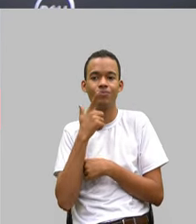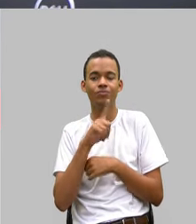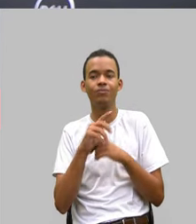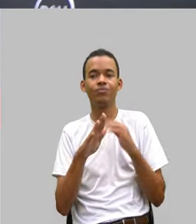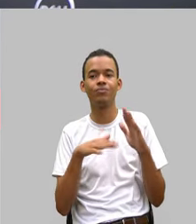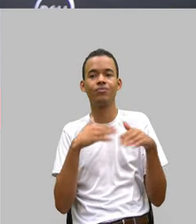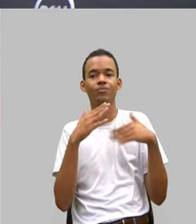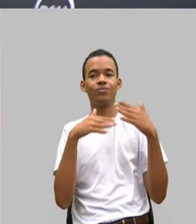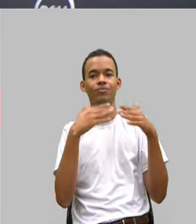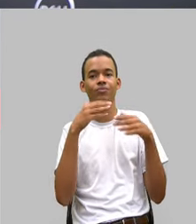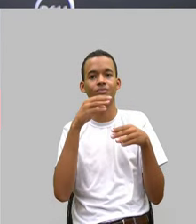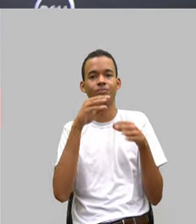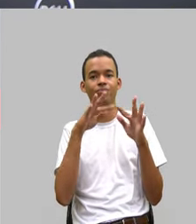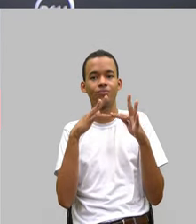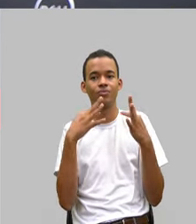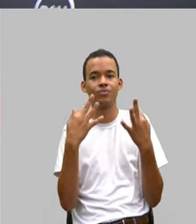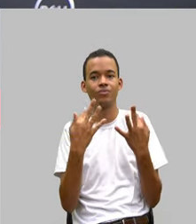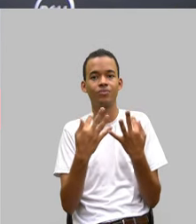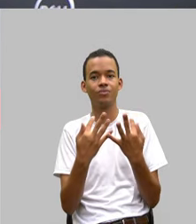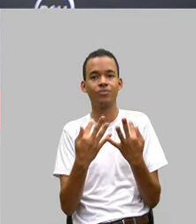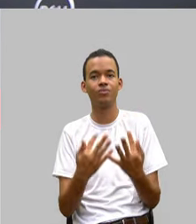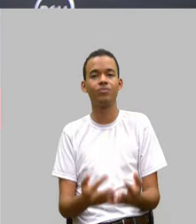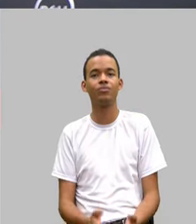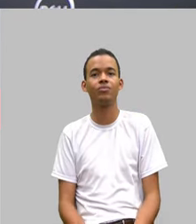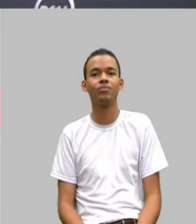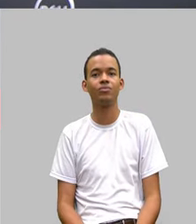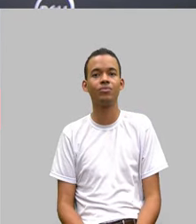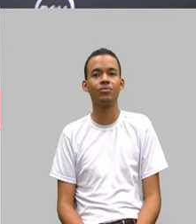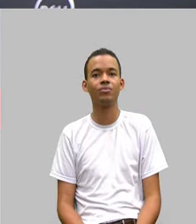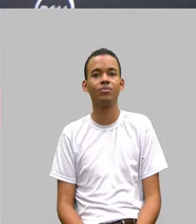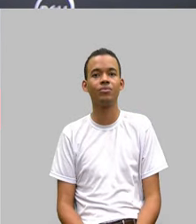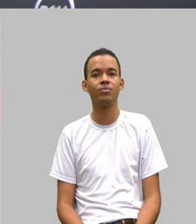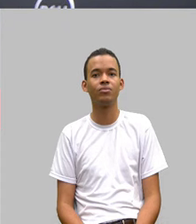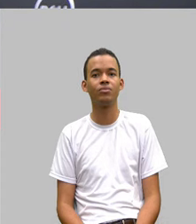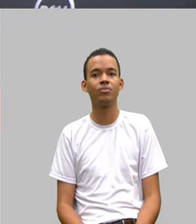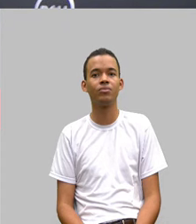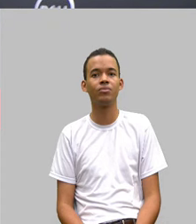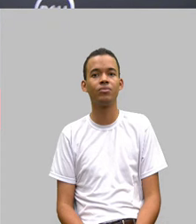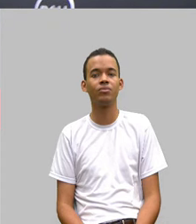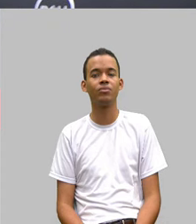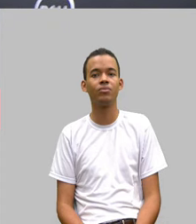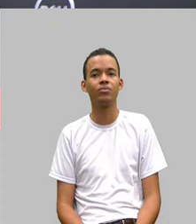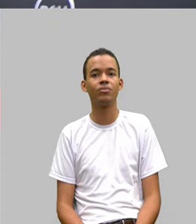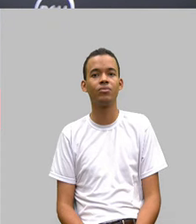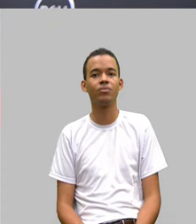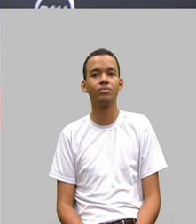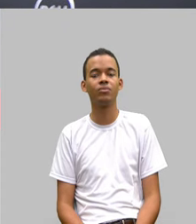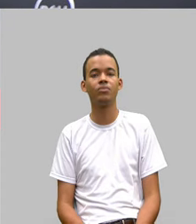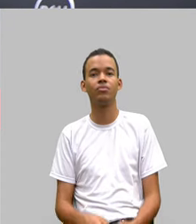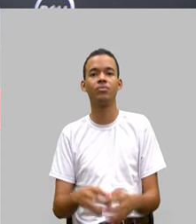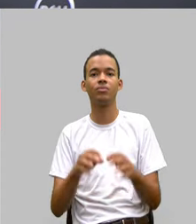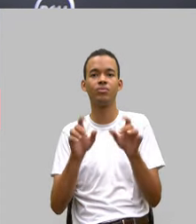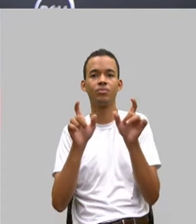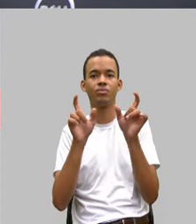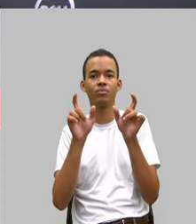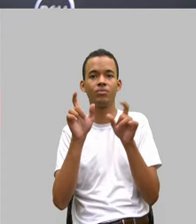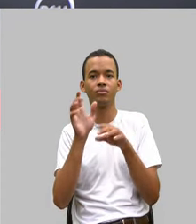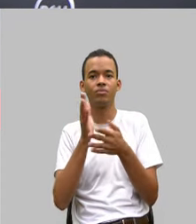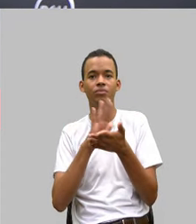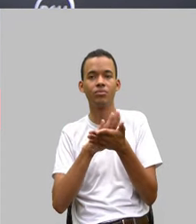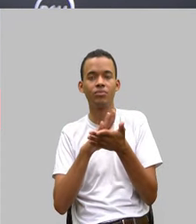pra família né isso aí o vídeo ficou um pouco errado mas essas são crises né